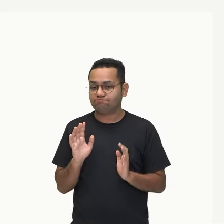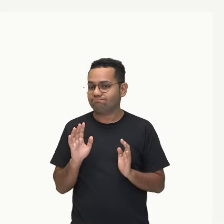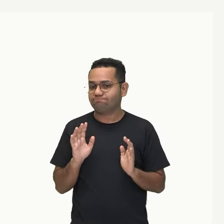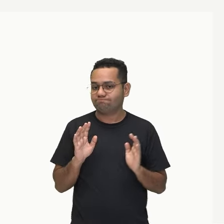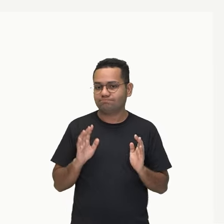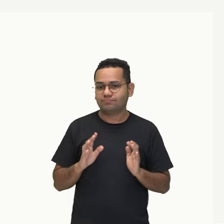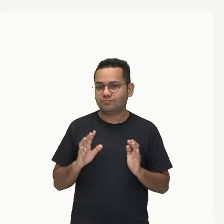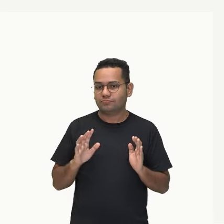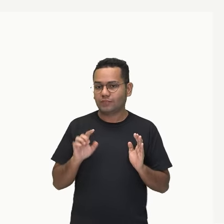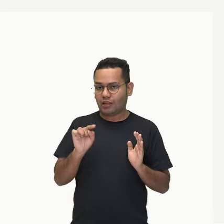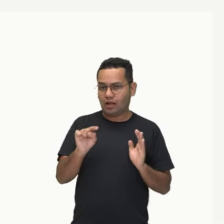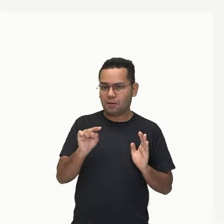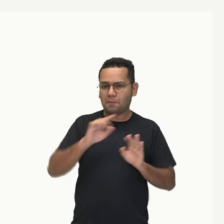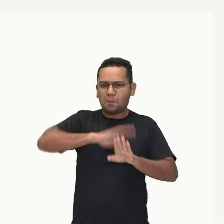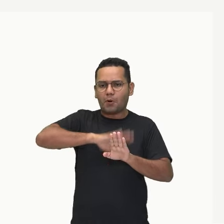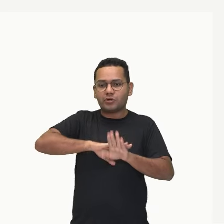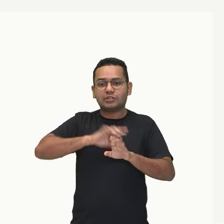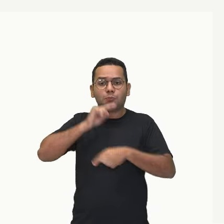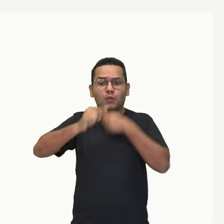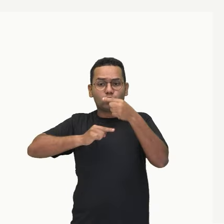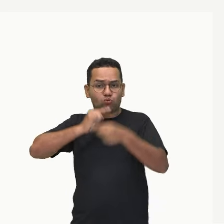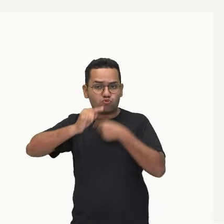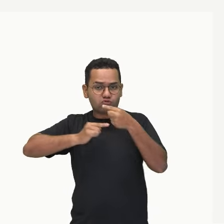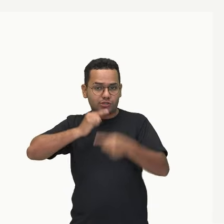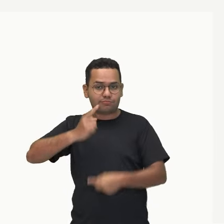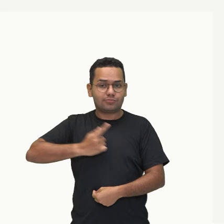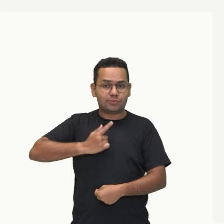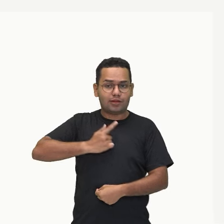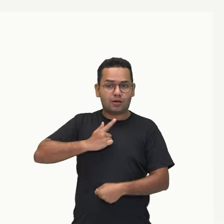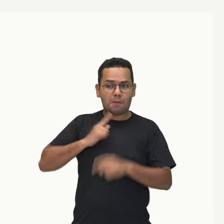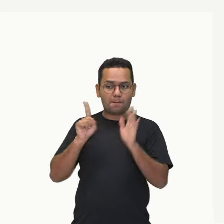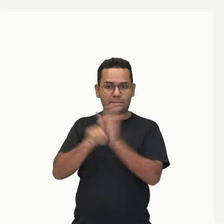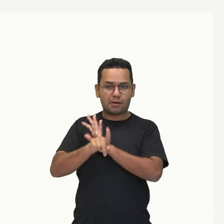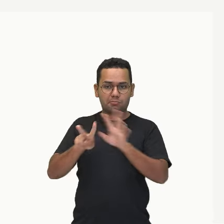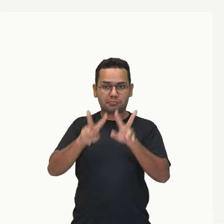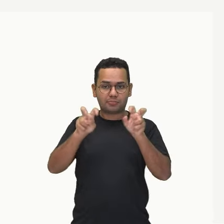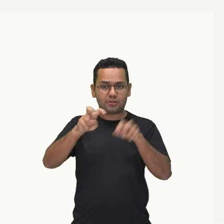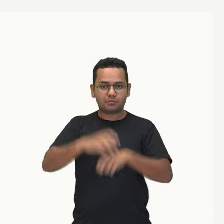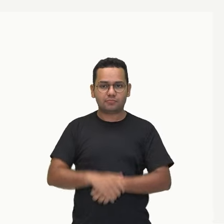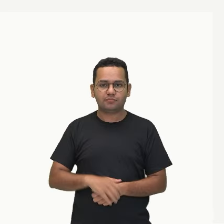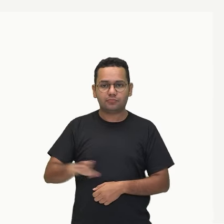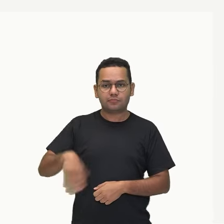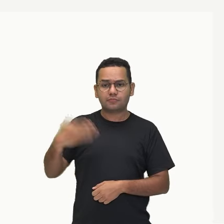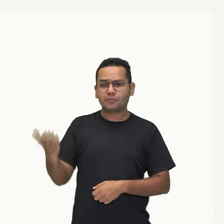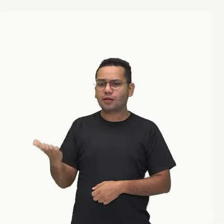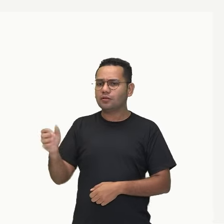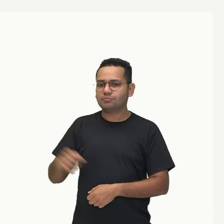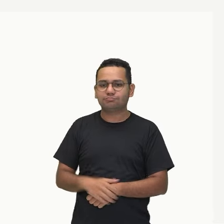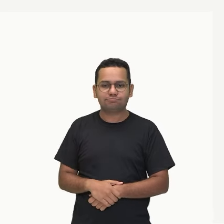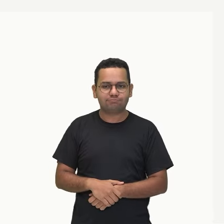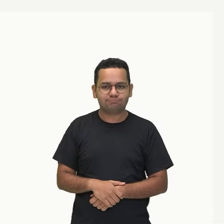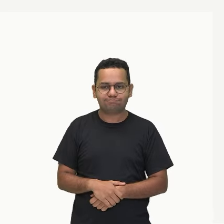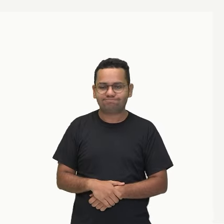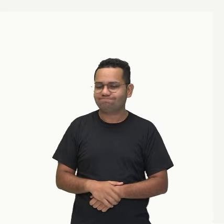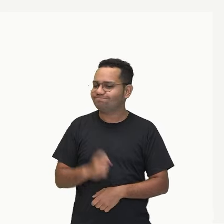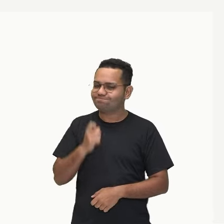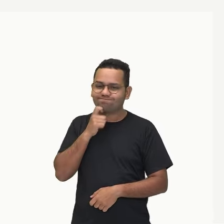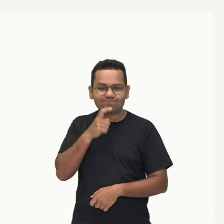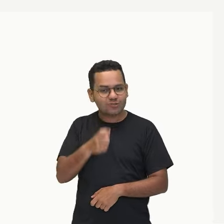entra com questionamento, ele entra com a pergunta, ele entra com a dúvida, não é? E o teológico não